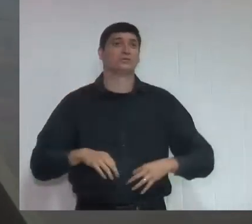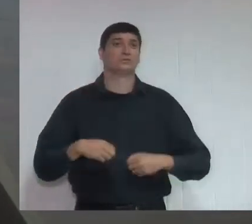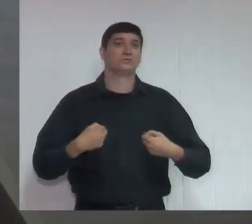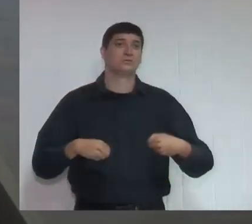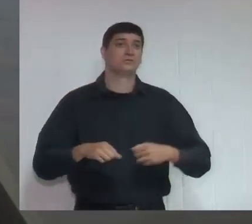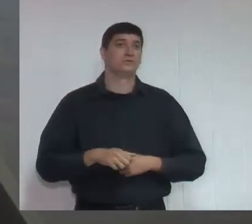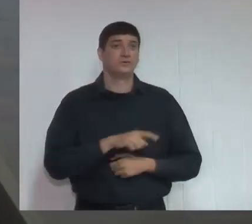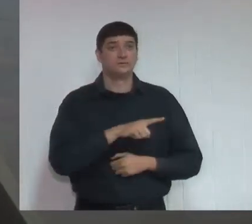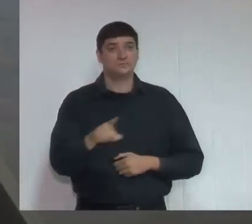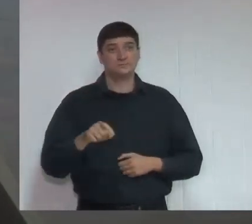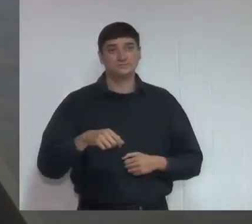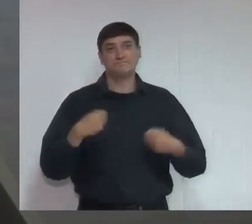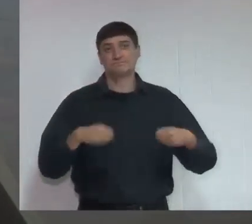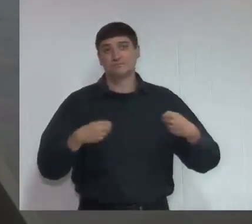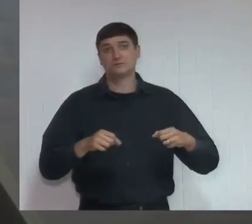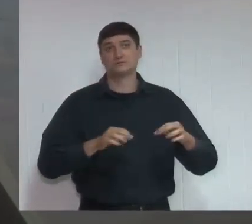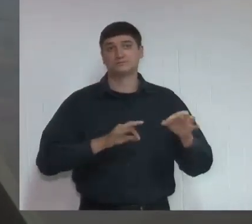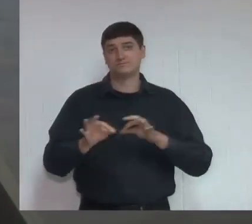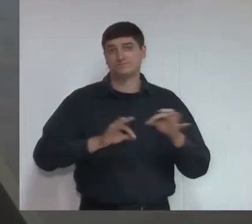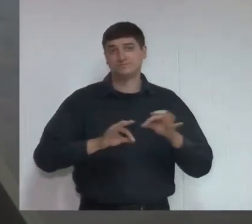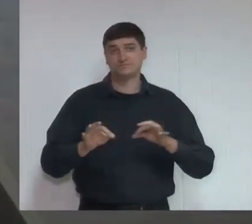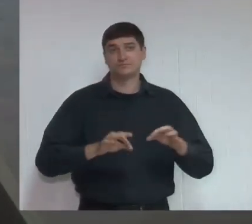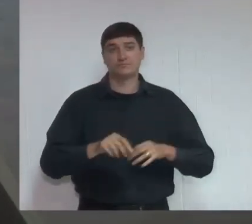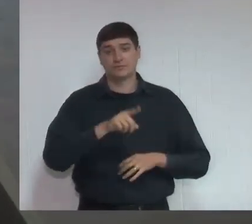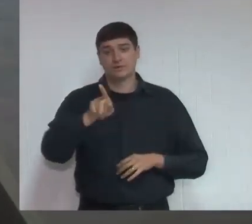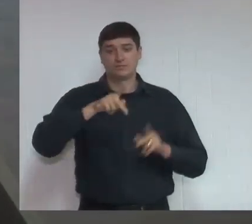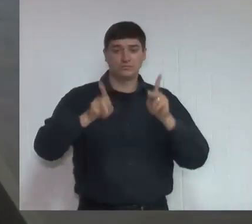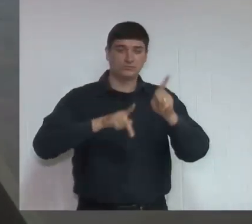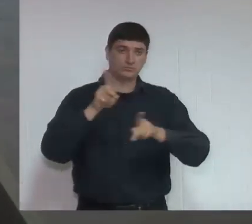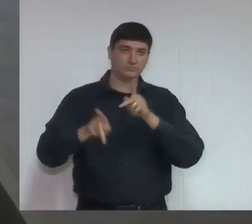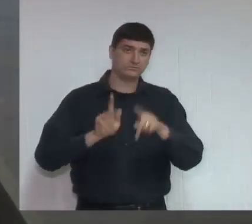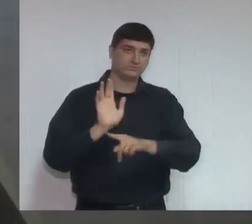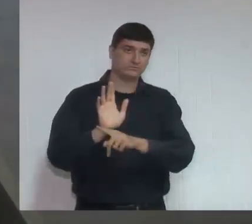tomadas as devidas providências, simplesmente para atender a população. Por essa noite é só.